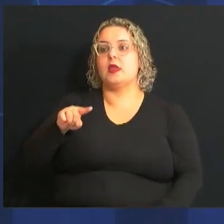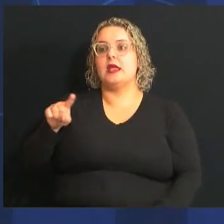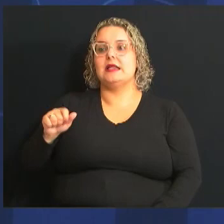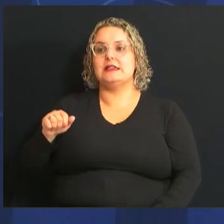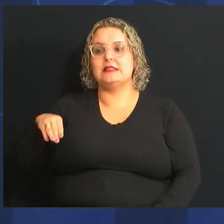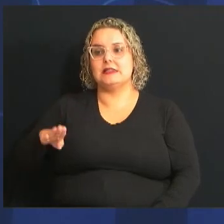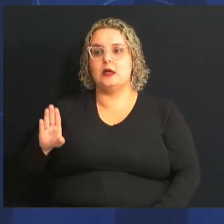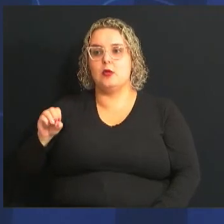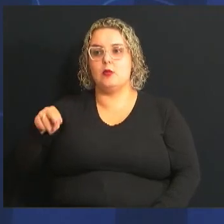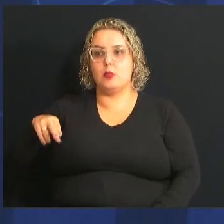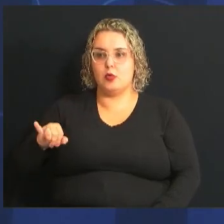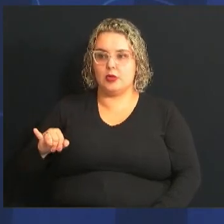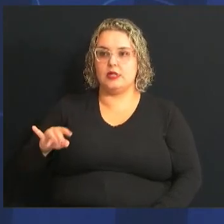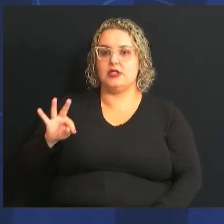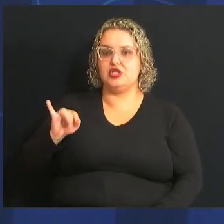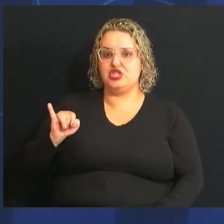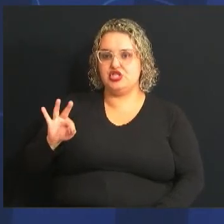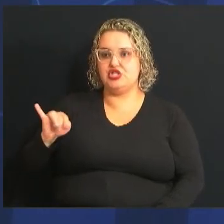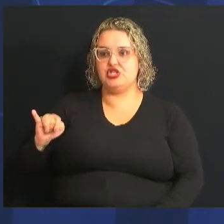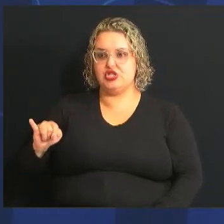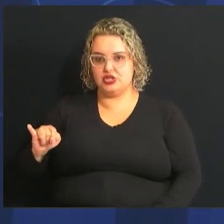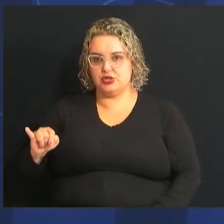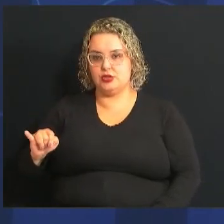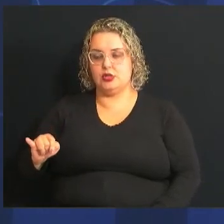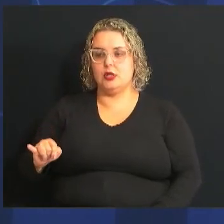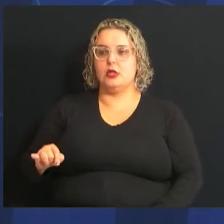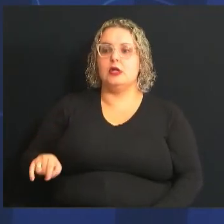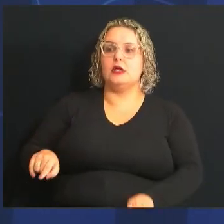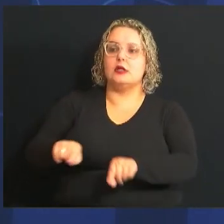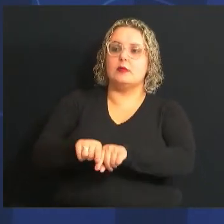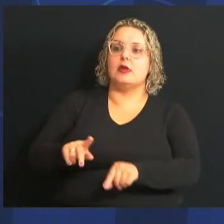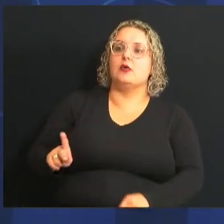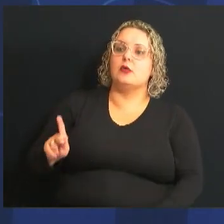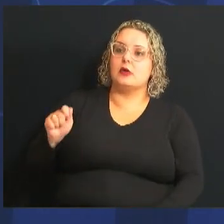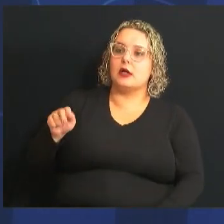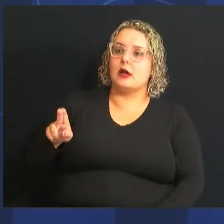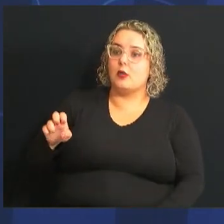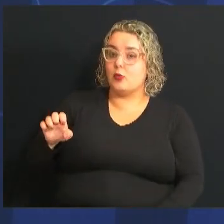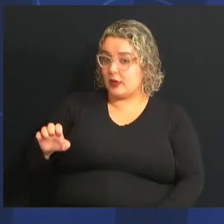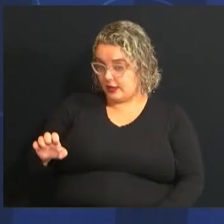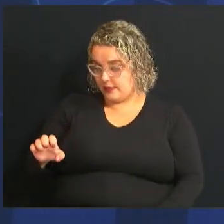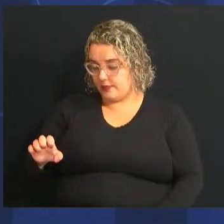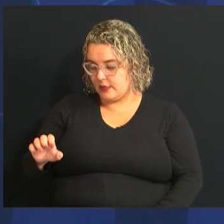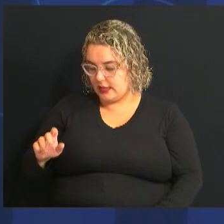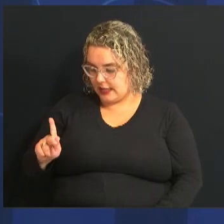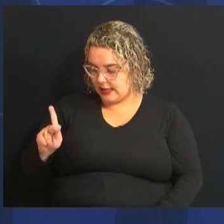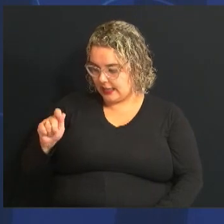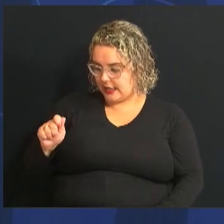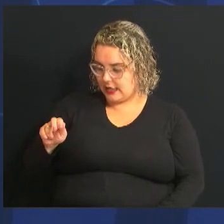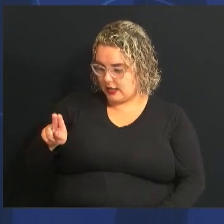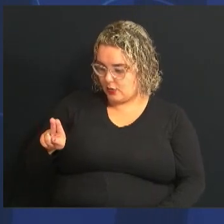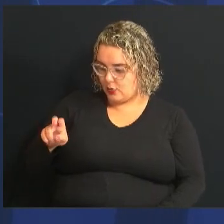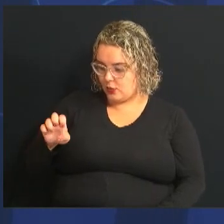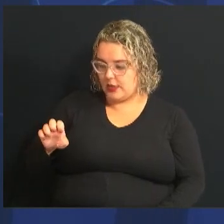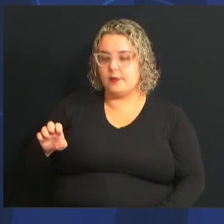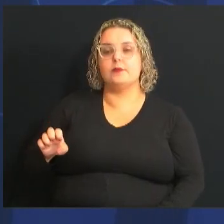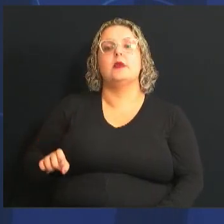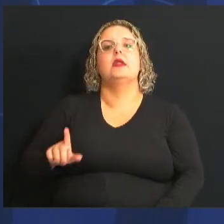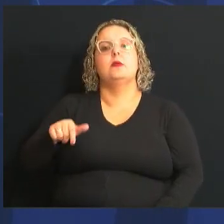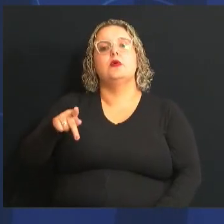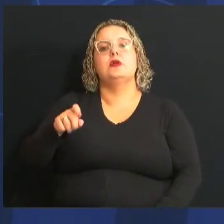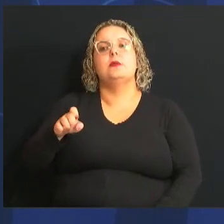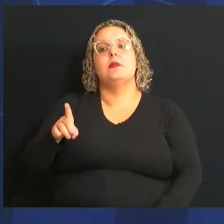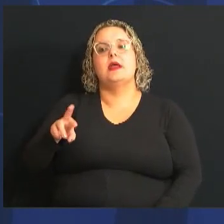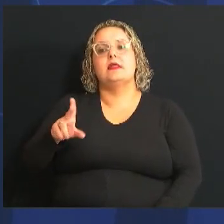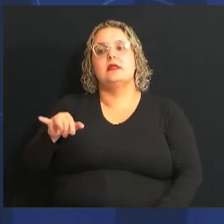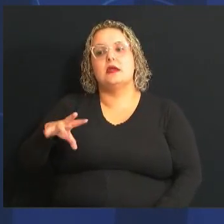e Titi, a dupla de zagueiros, e o Cauê ao lateral esquerdo. O meio-campo foi de Pedrinho,